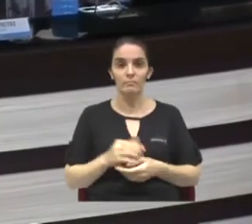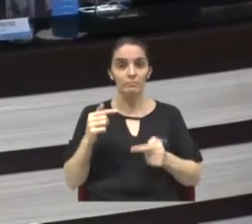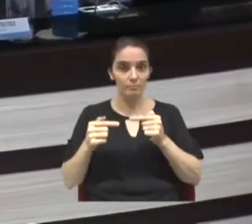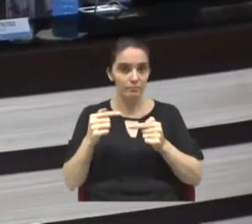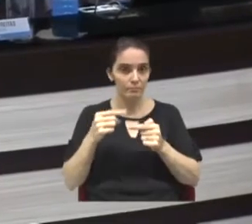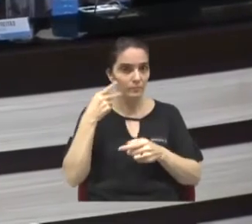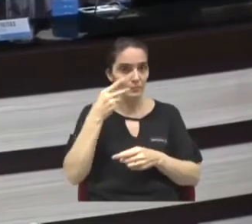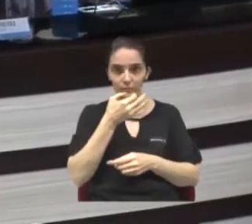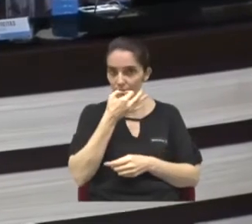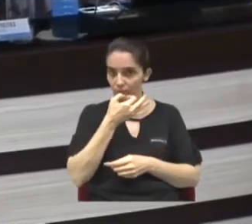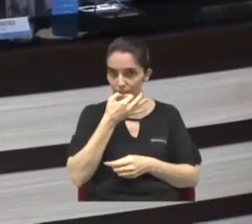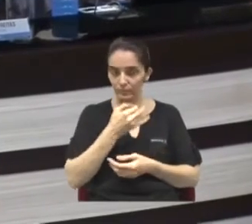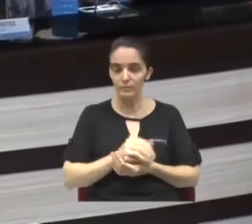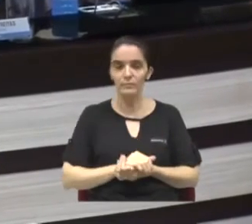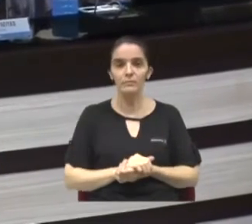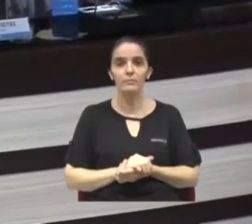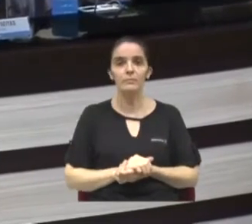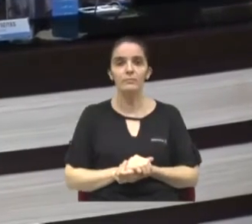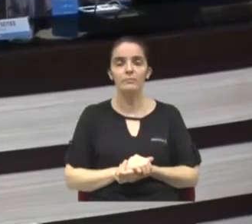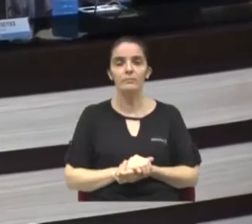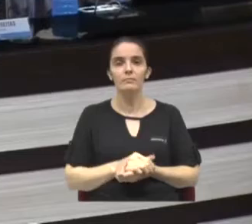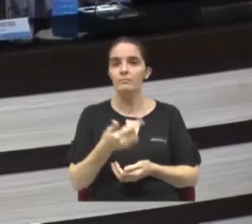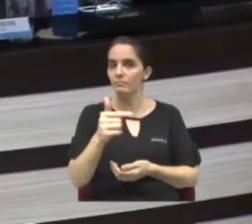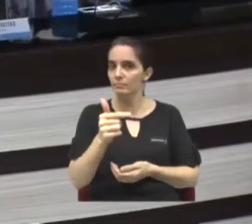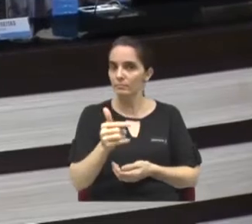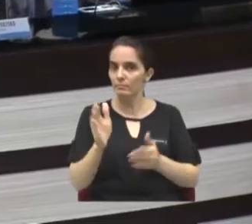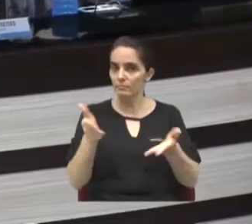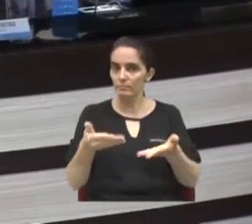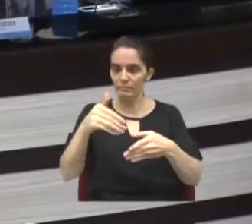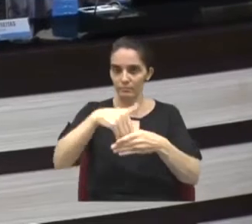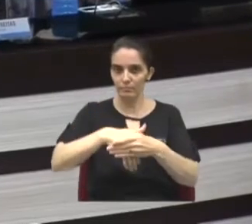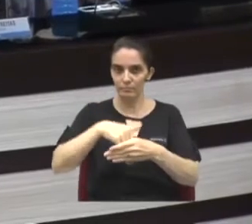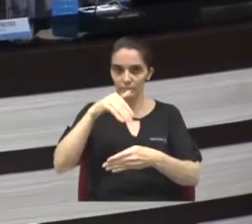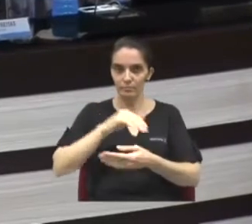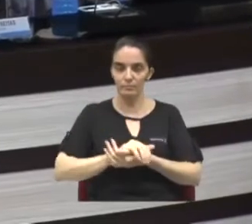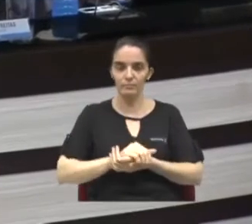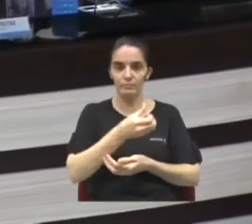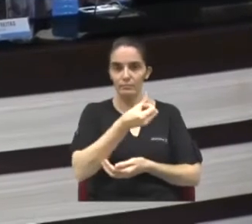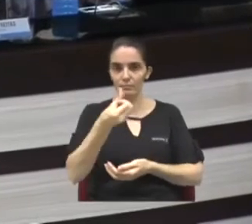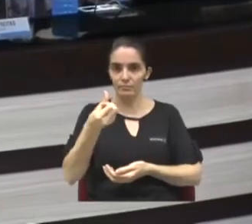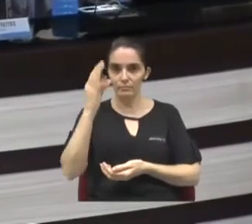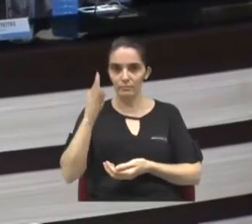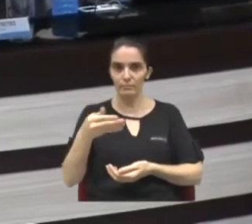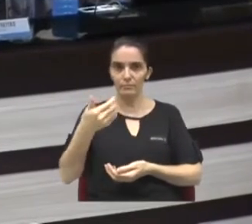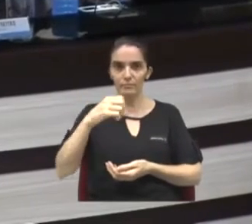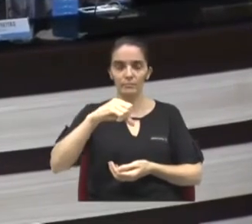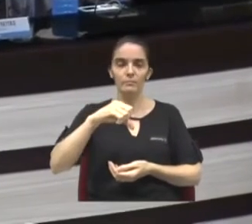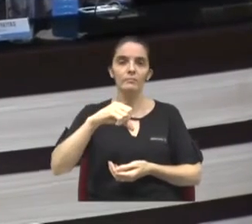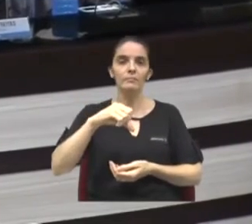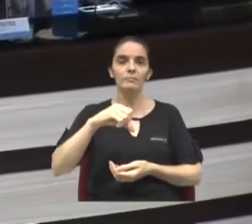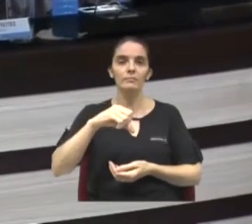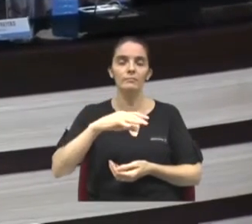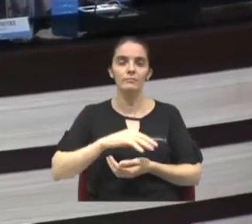discussão. Algum vereador deseja discutir? Não havendo, vai à votação. A moção 66/19.